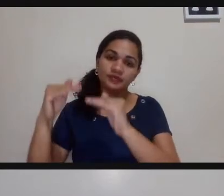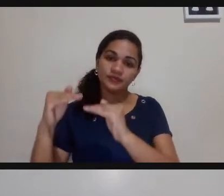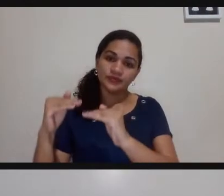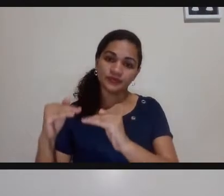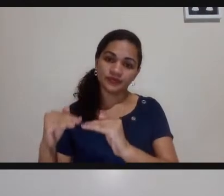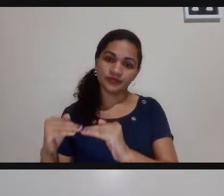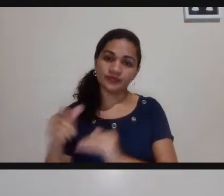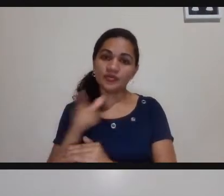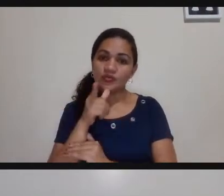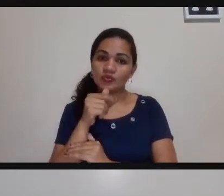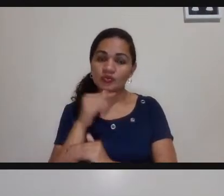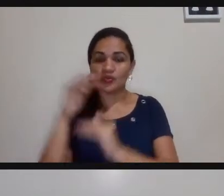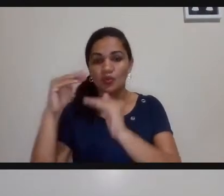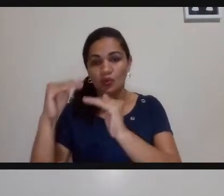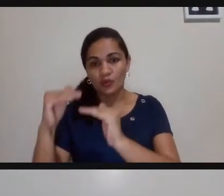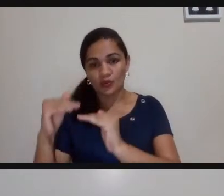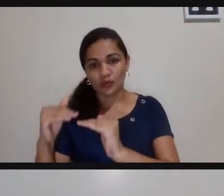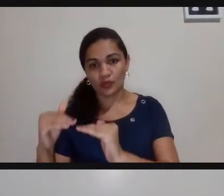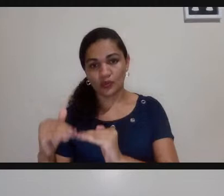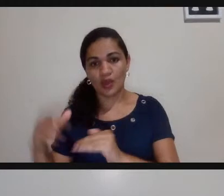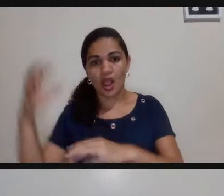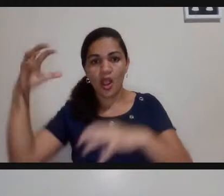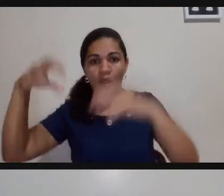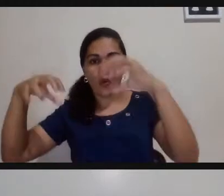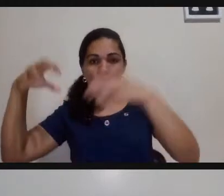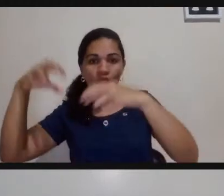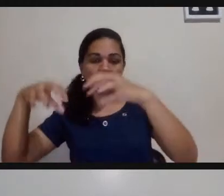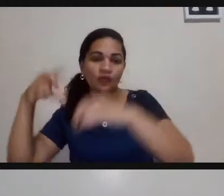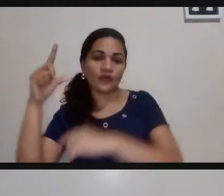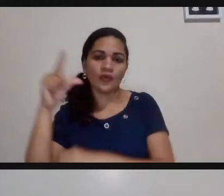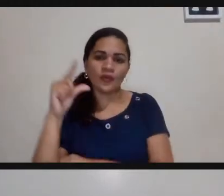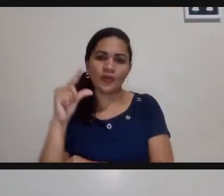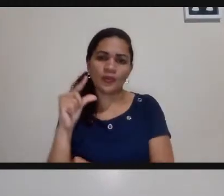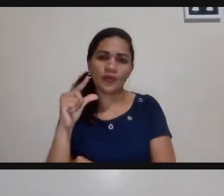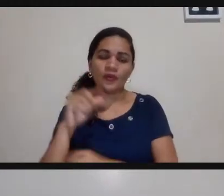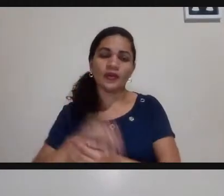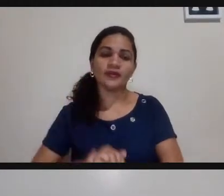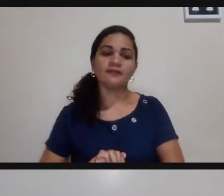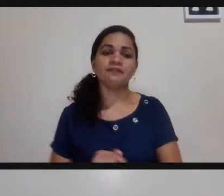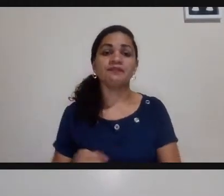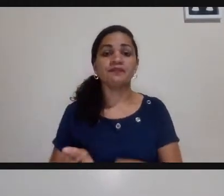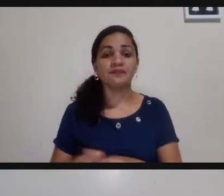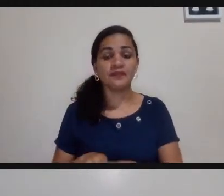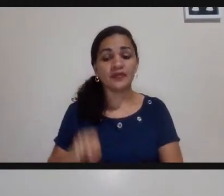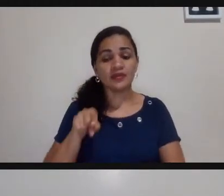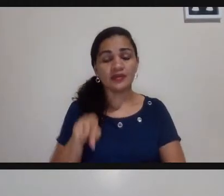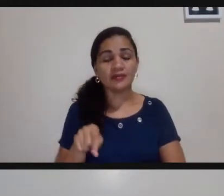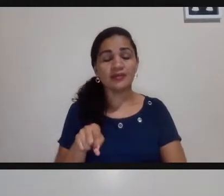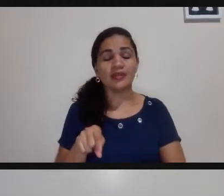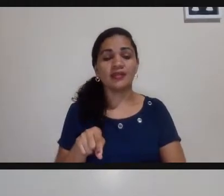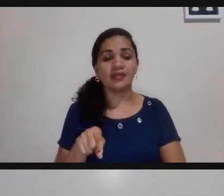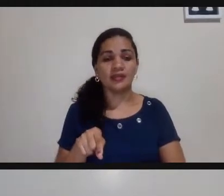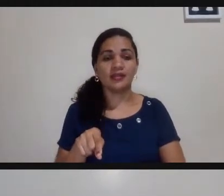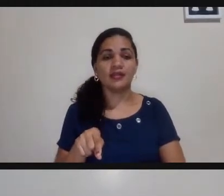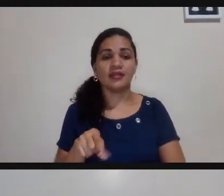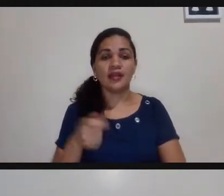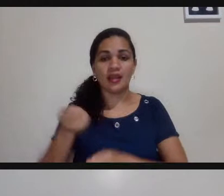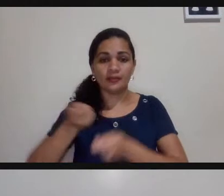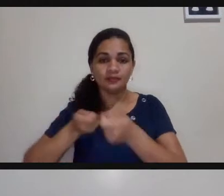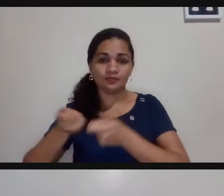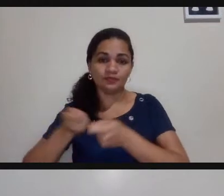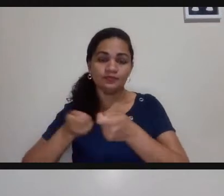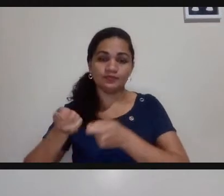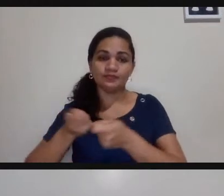né a gente não teve quantidade de chuvas adequadas e isso faz com que o que faz com que o operador Nacional do sistema elétrico